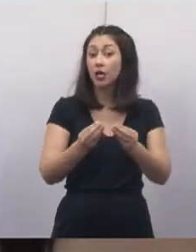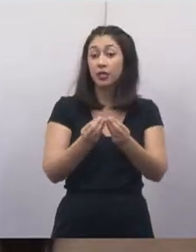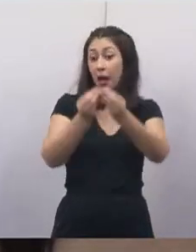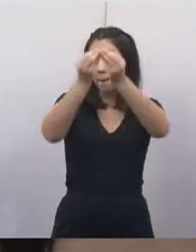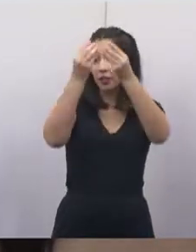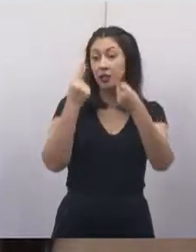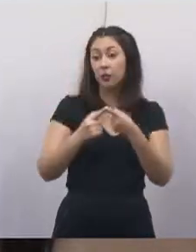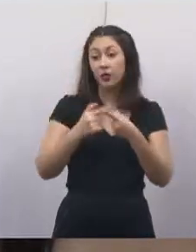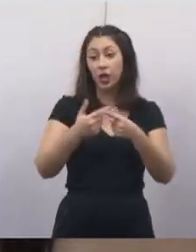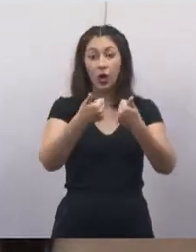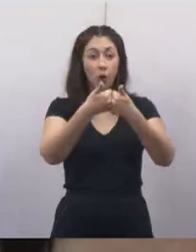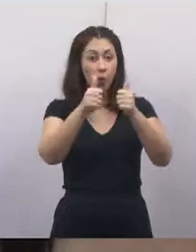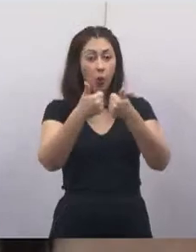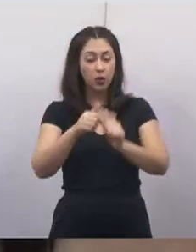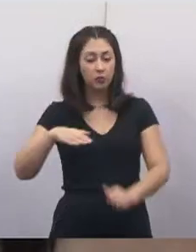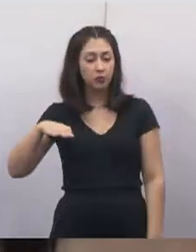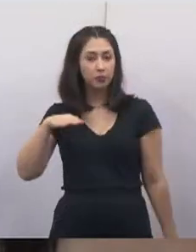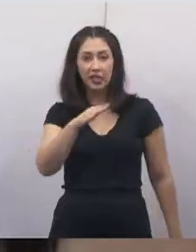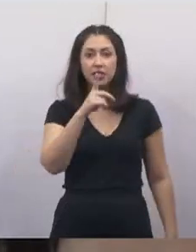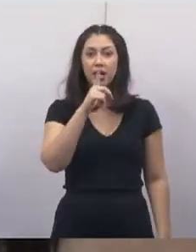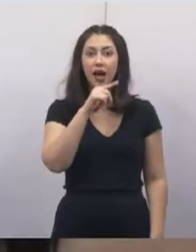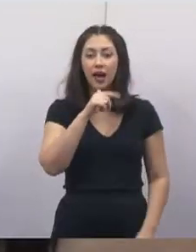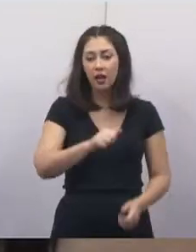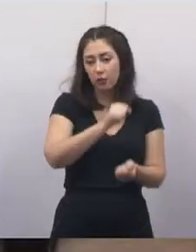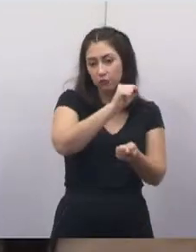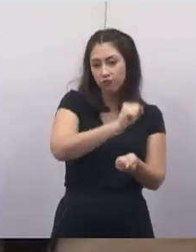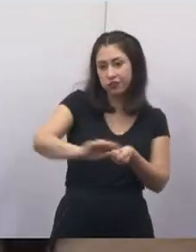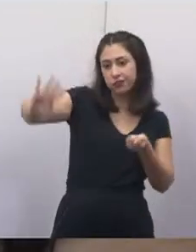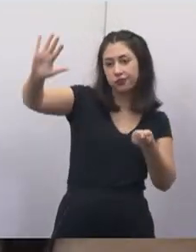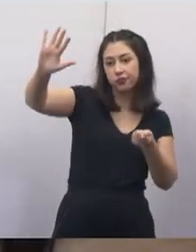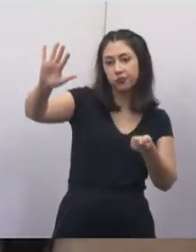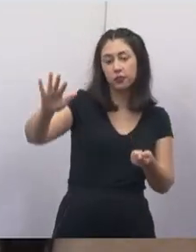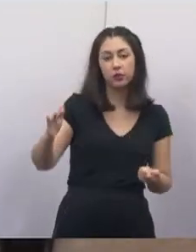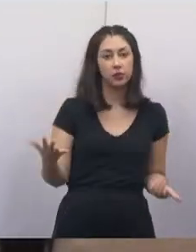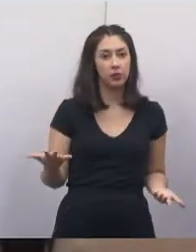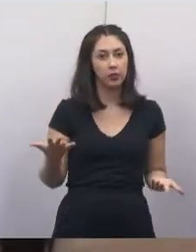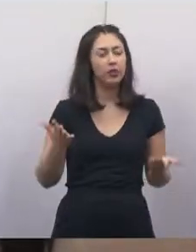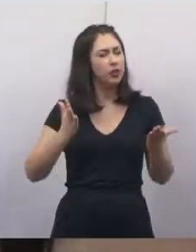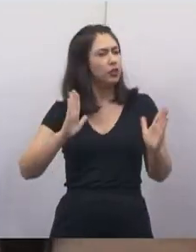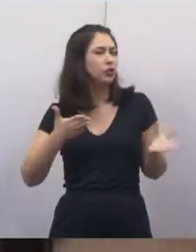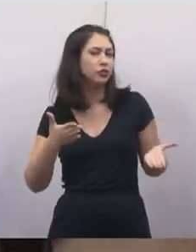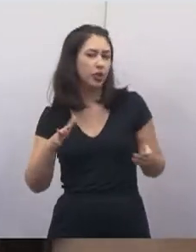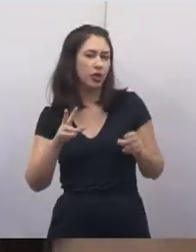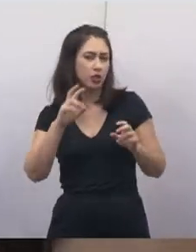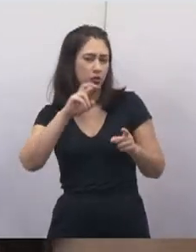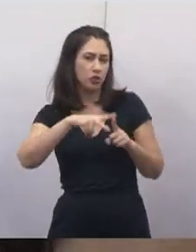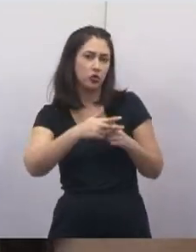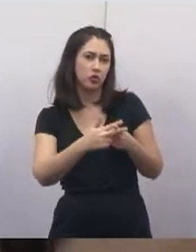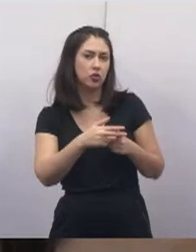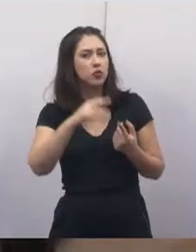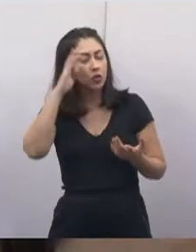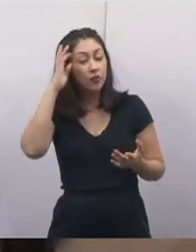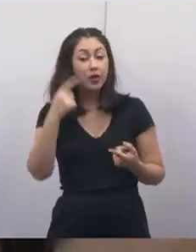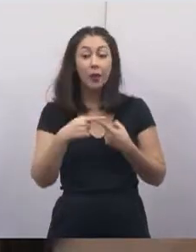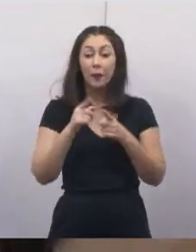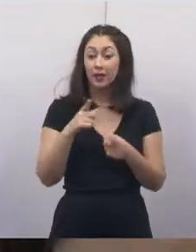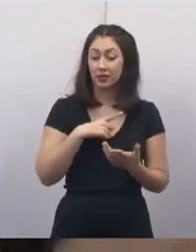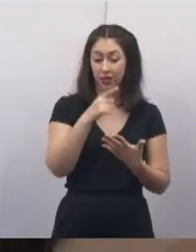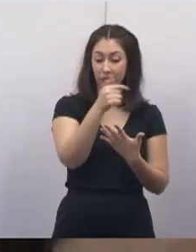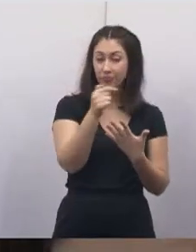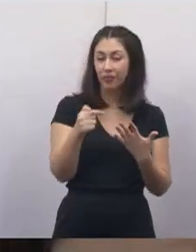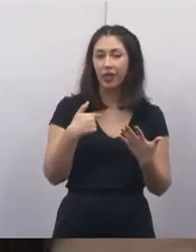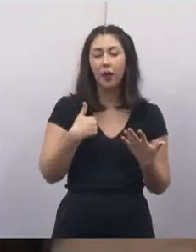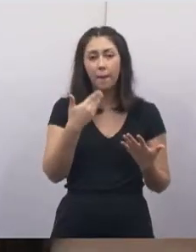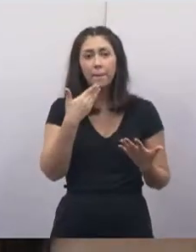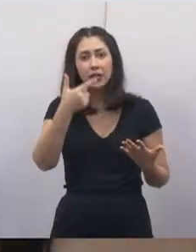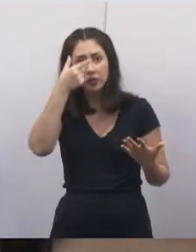o ônibus passa e joga água neles. O que acontece? Já arrumaram, mas tem mais coisa a fazer lá. Peço ao